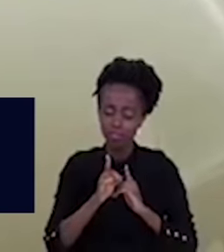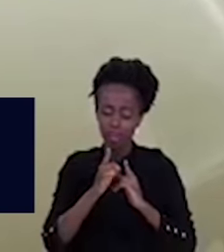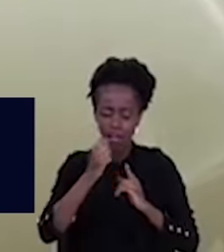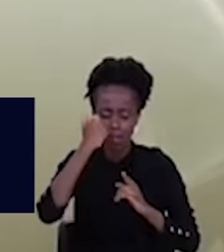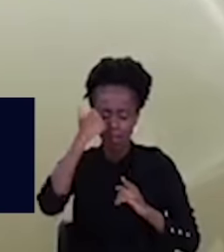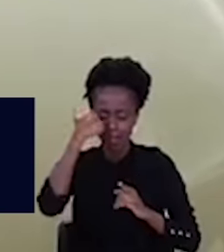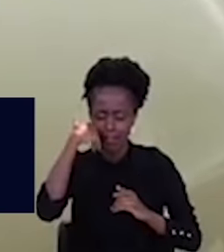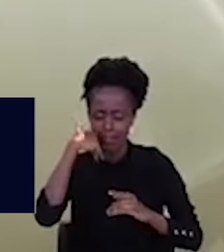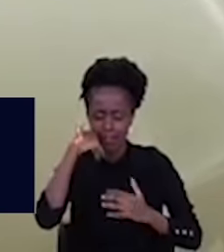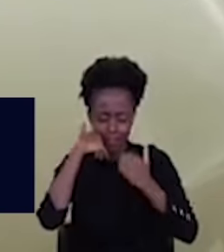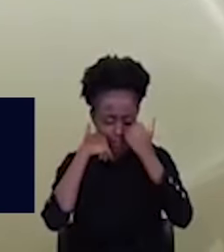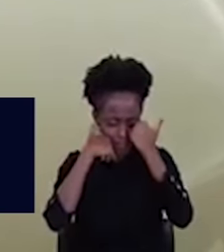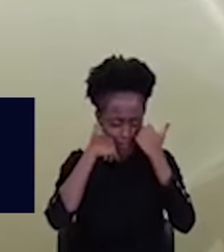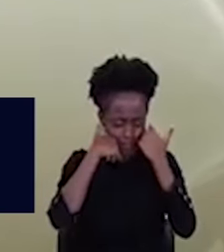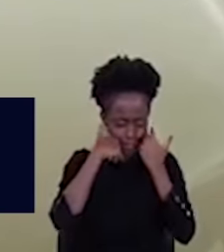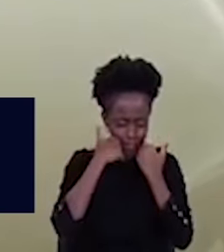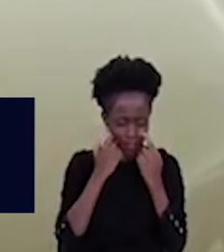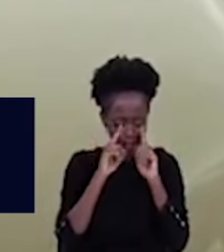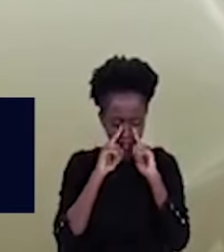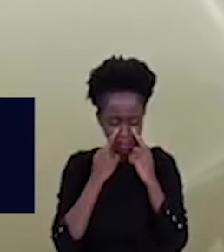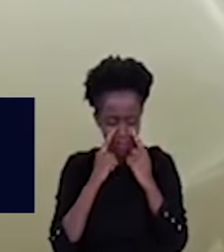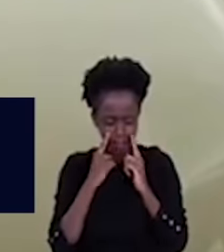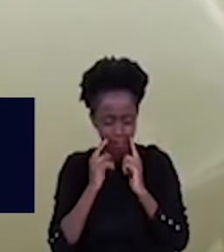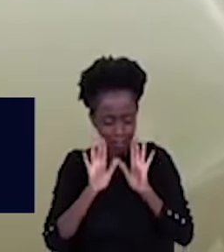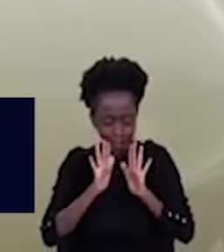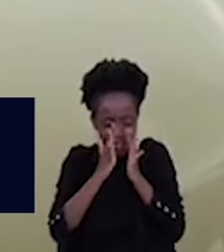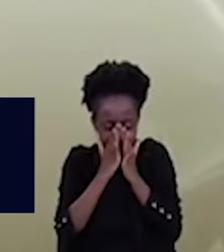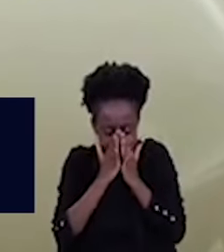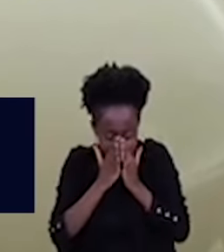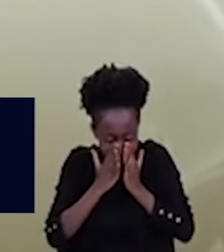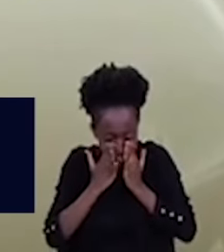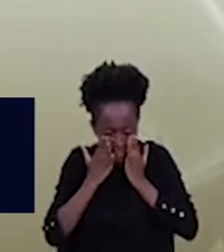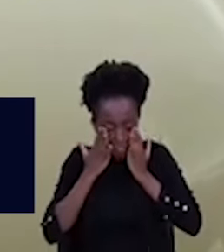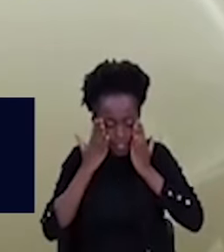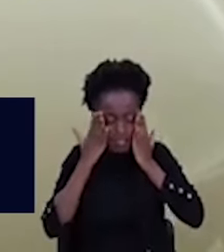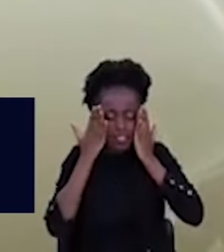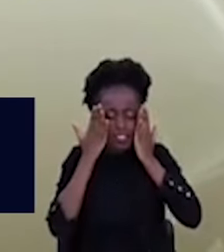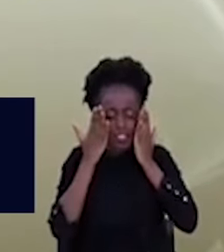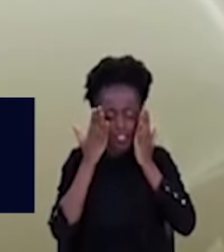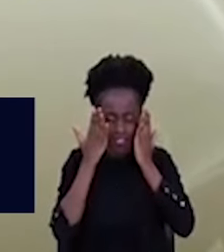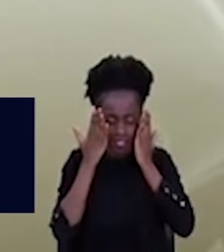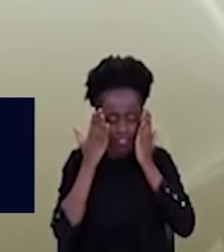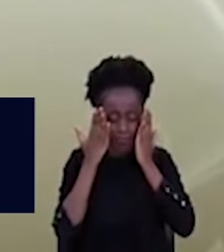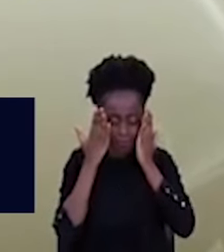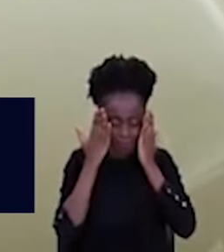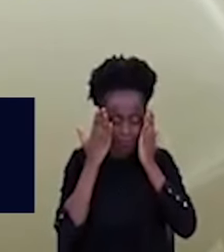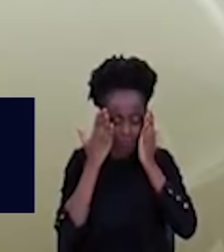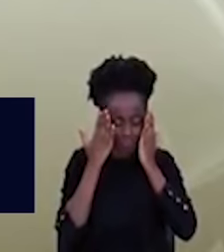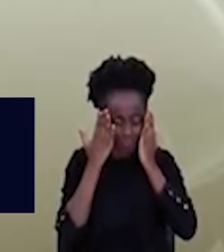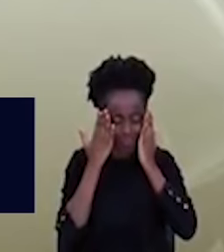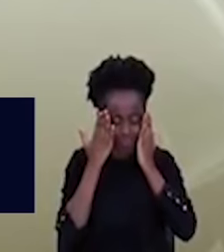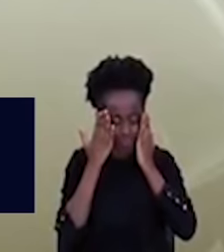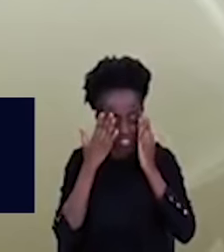Enxugar as lágrimas que ainda rolam no meu rosto. Enxugar as lágrimas que ainda rolam no